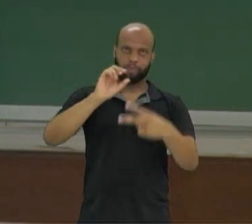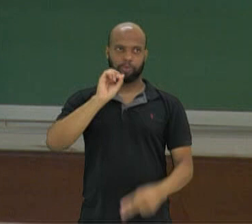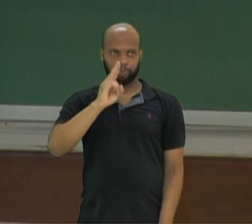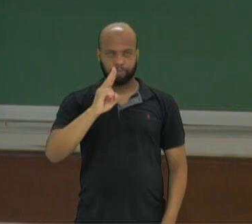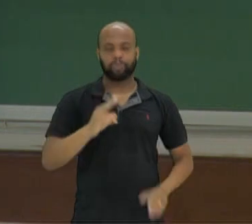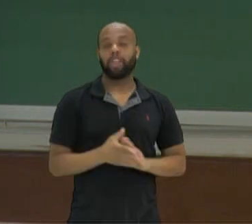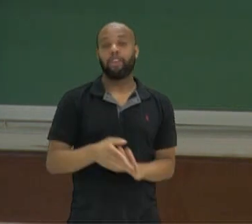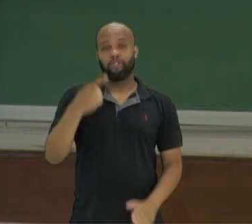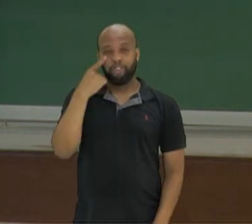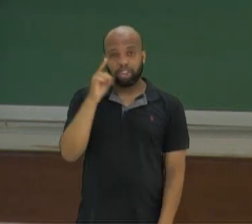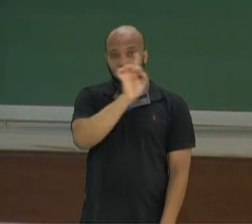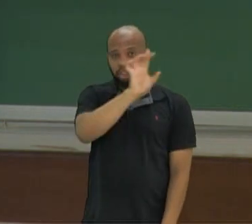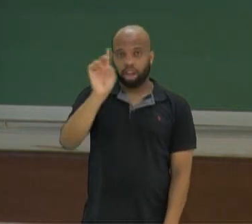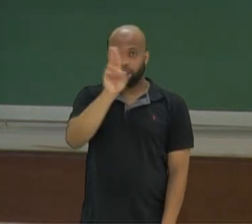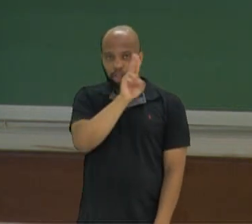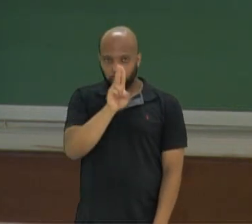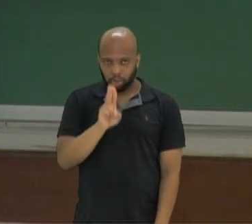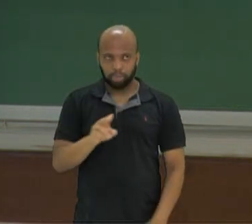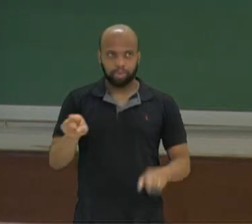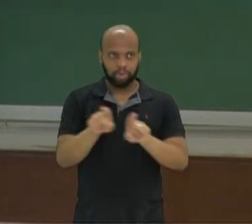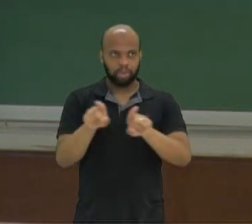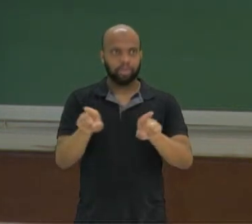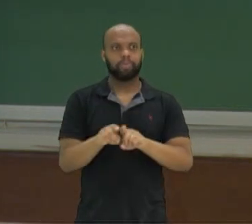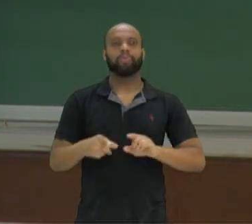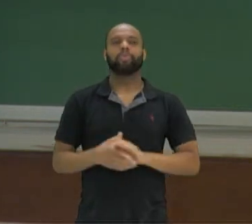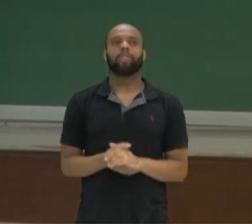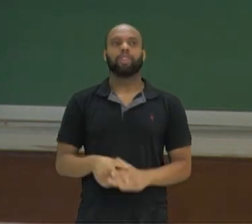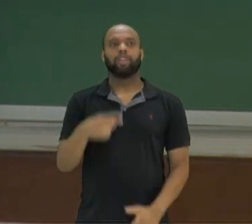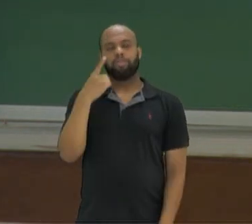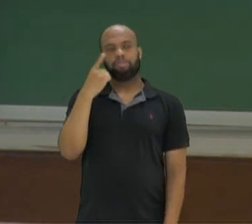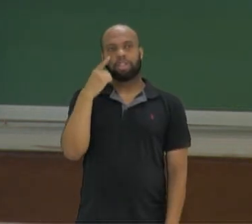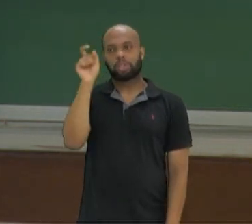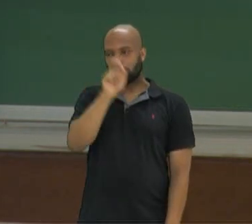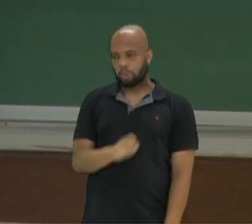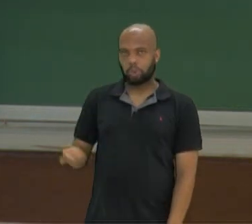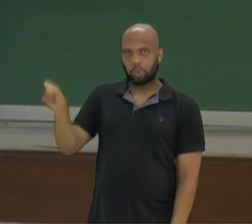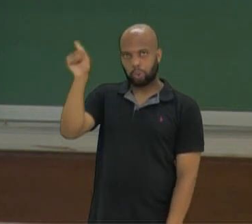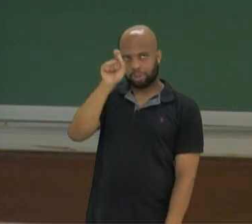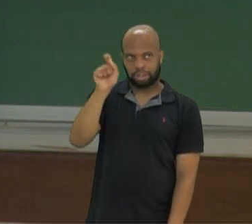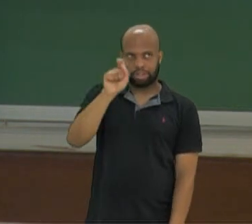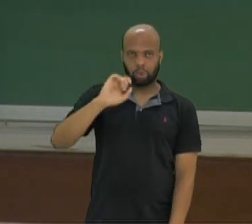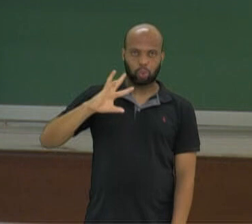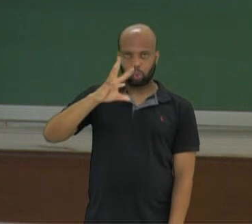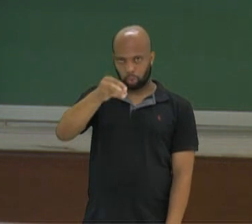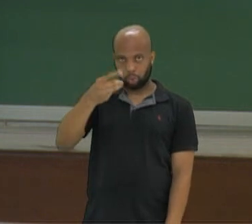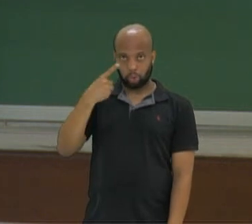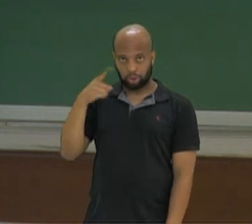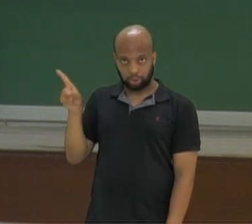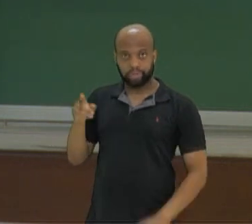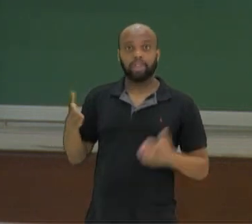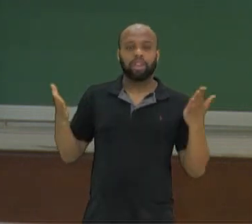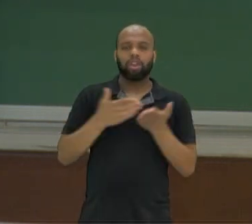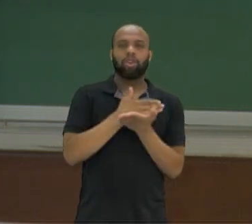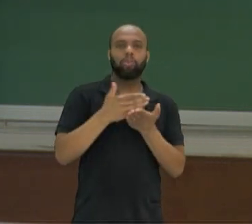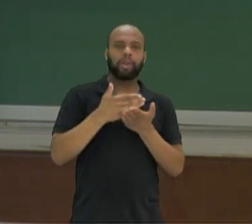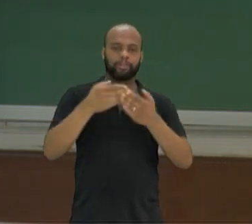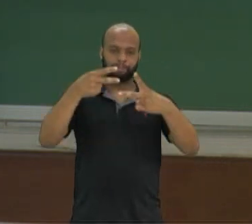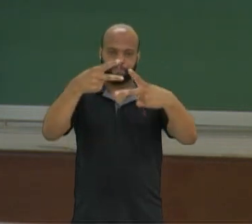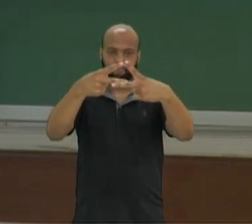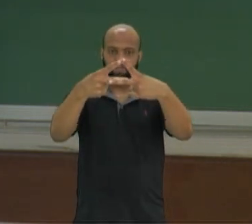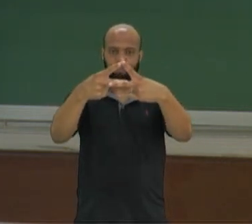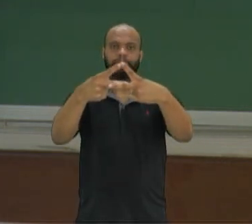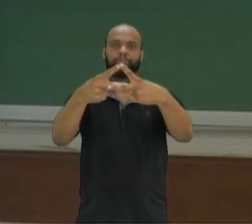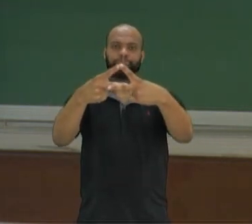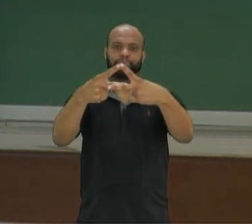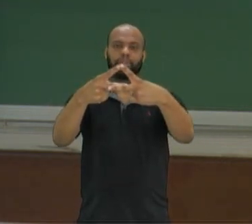em sala de aula, eu estou pedindo para você aí. Losango, círculo. Muito bem, vamos começar pelo triângulo? Então, os